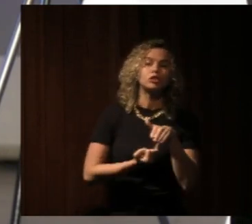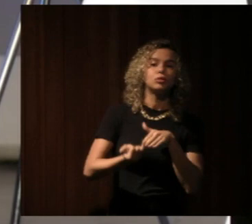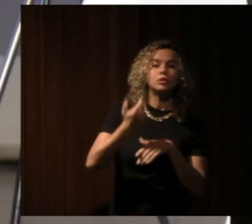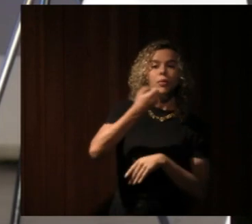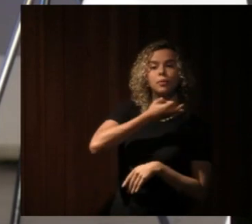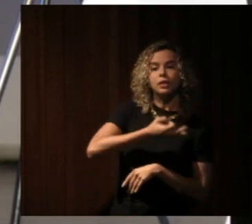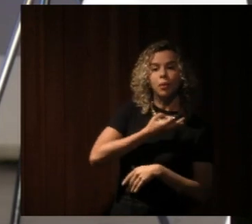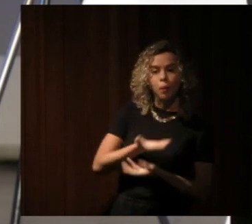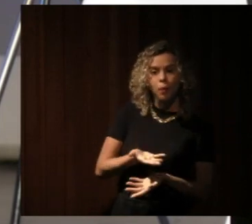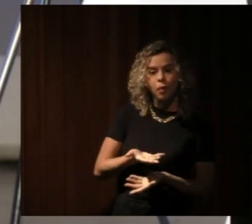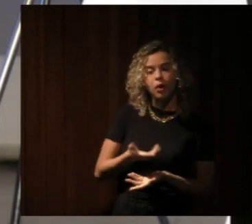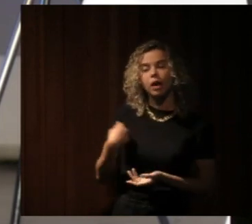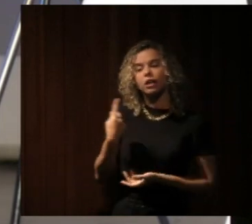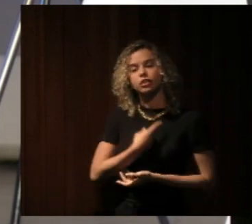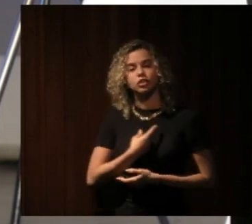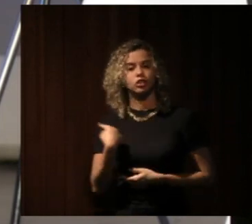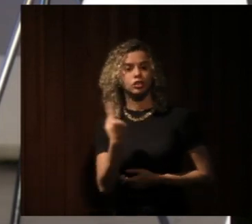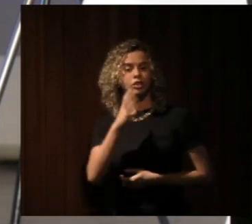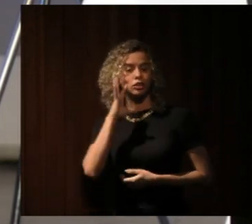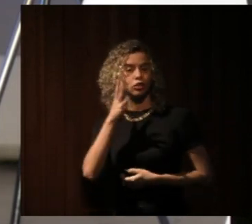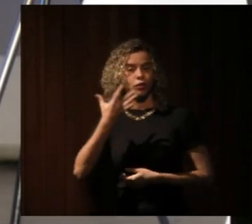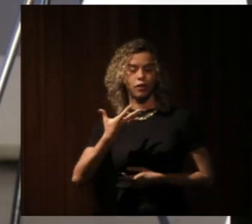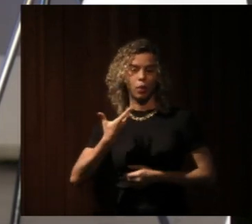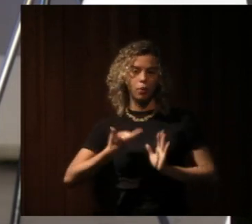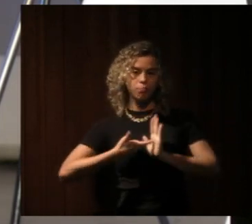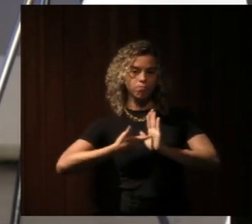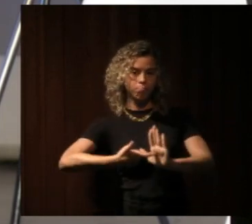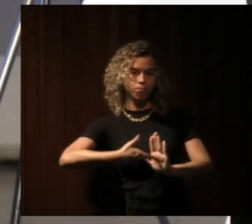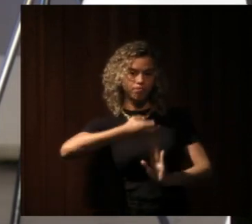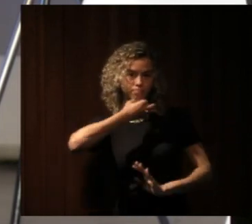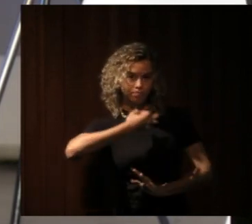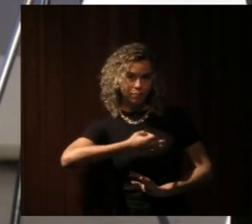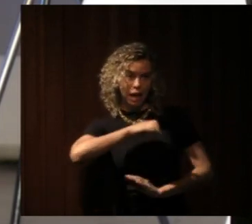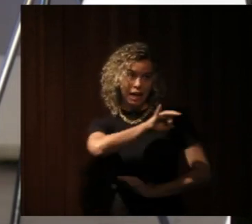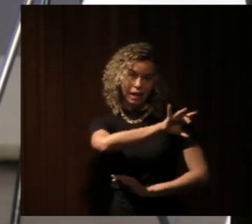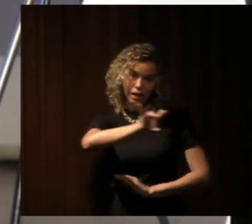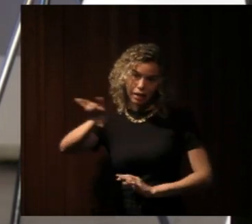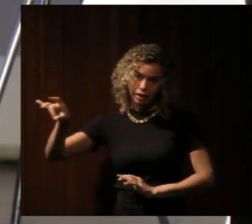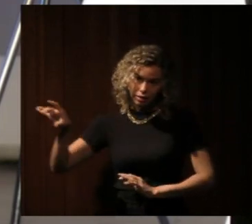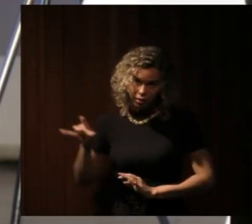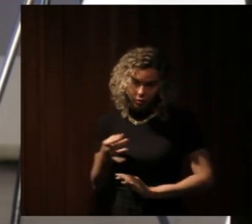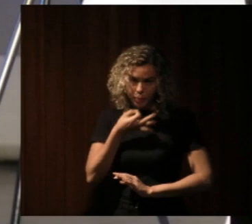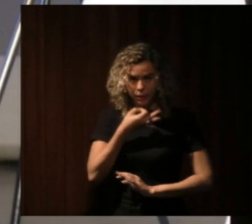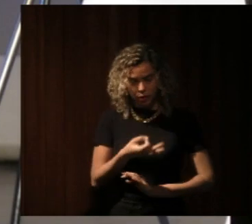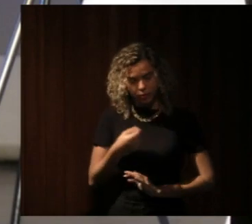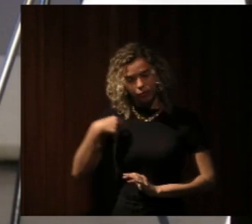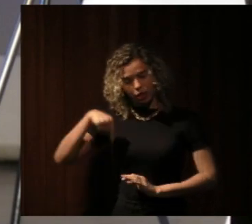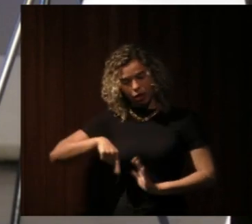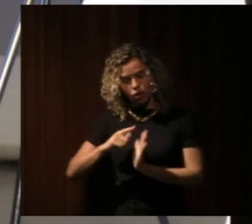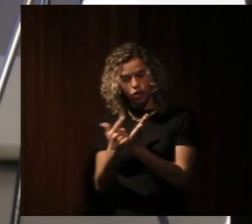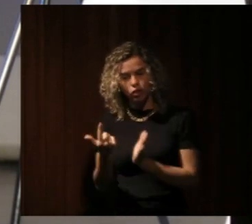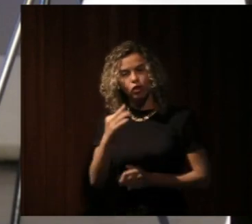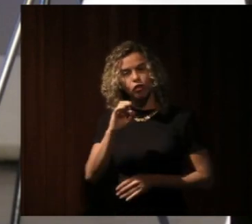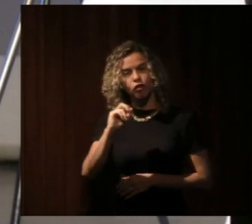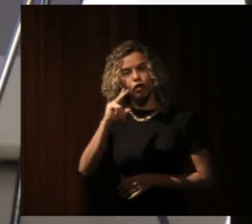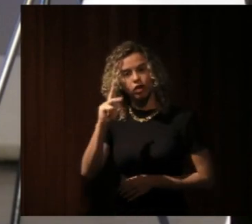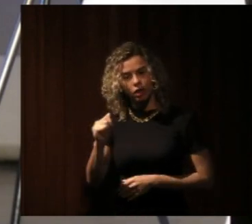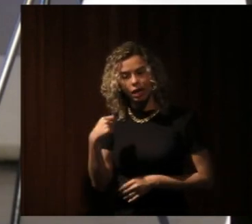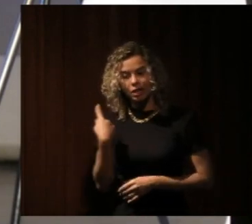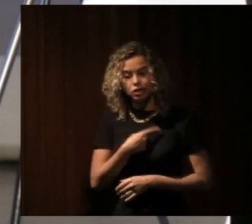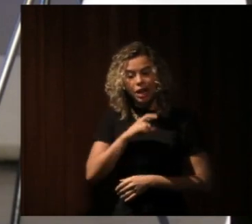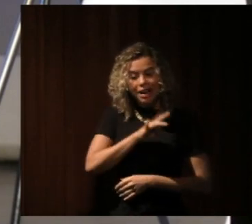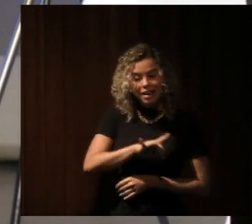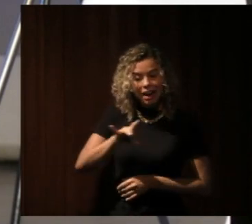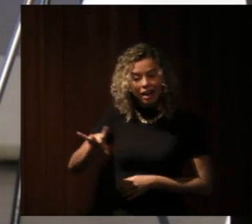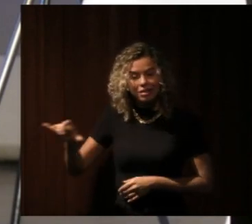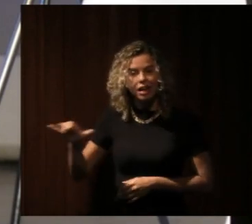a gente se posicionava que é um uma posição de caso a caso né a gente na folha a gente diz que Analisa caso